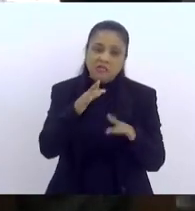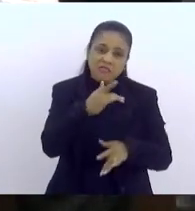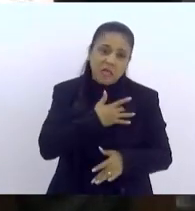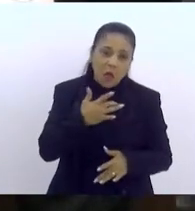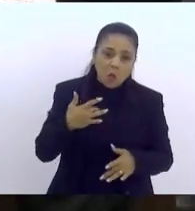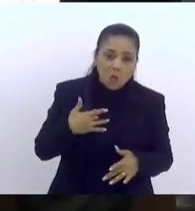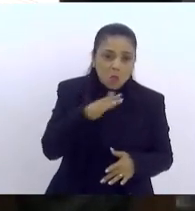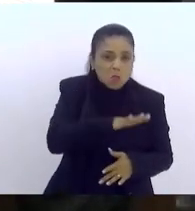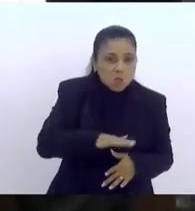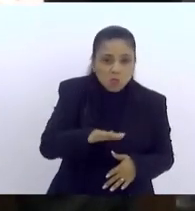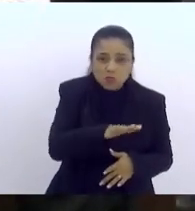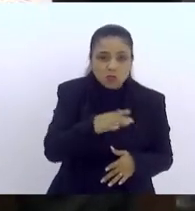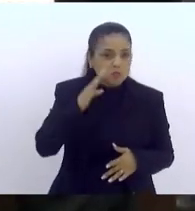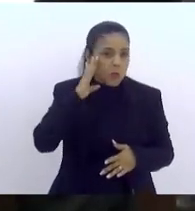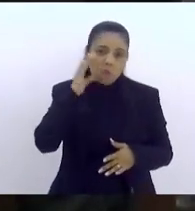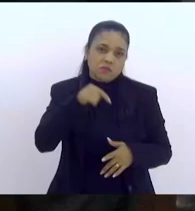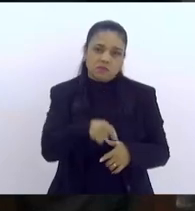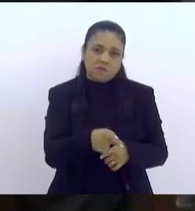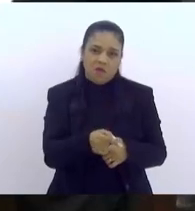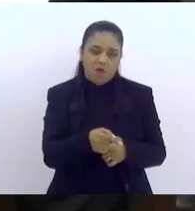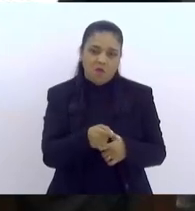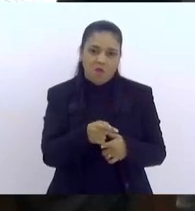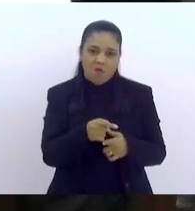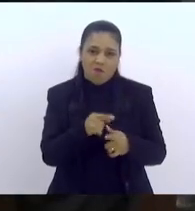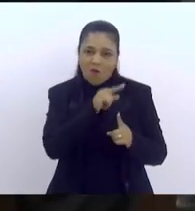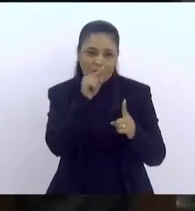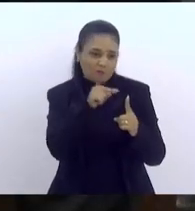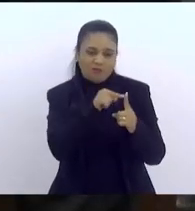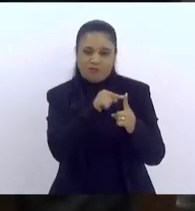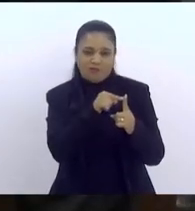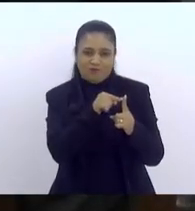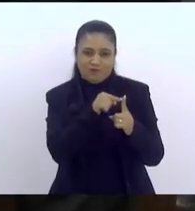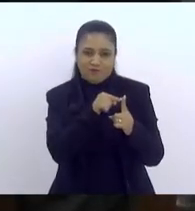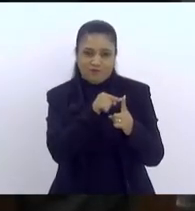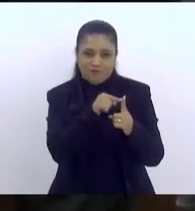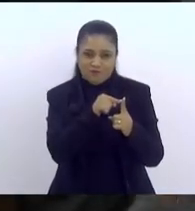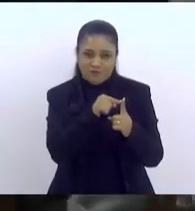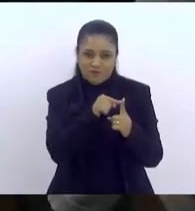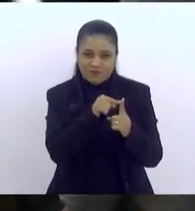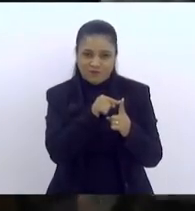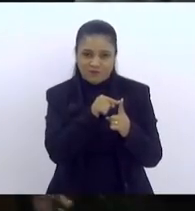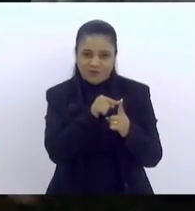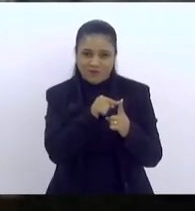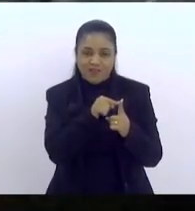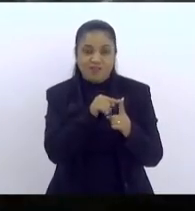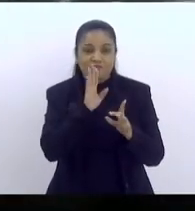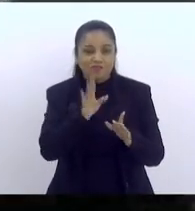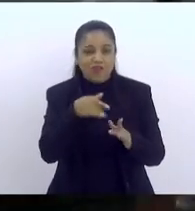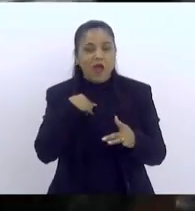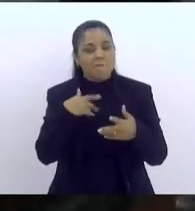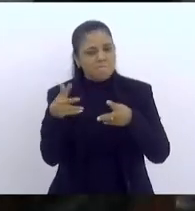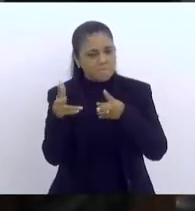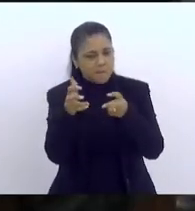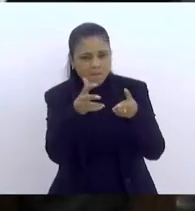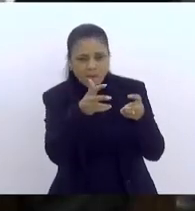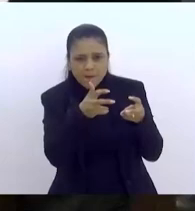não é prioridade em lugar algum. Quiçá prioridade absoluta. Já presenciei diversas